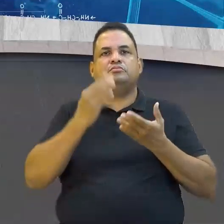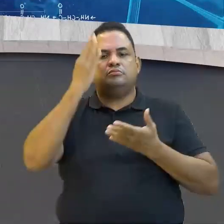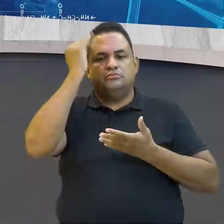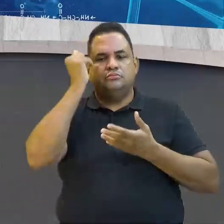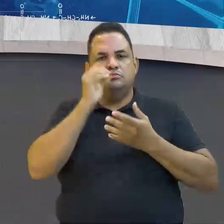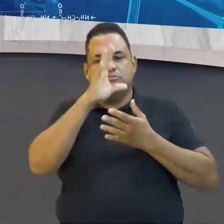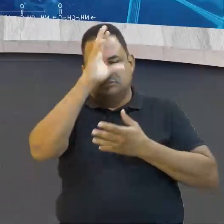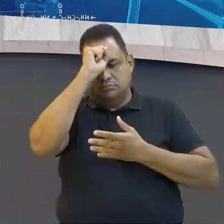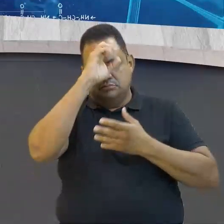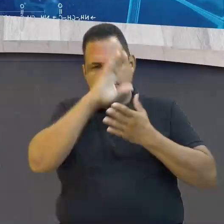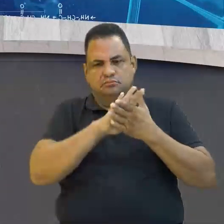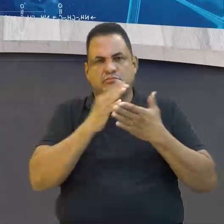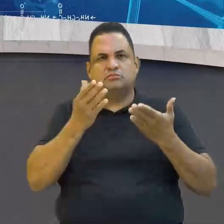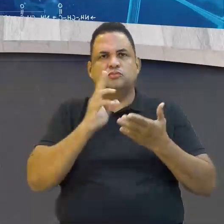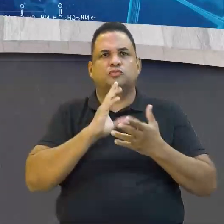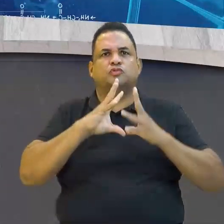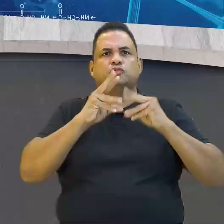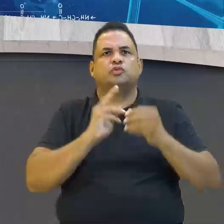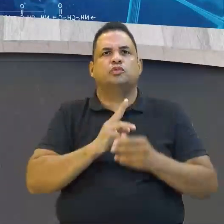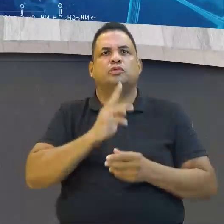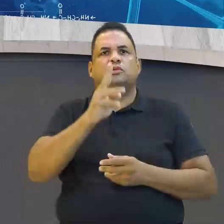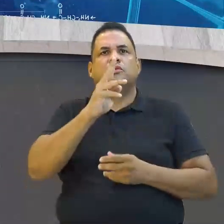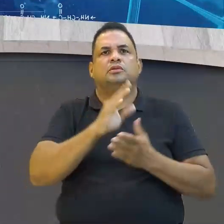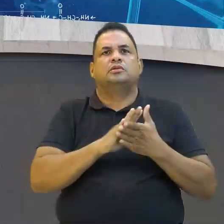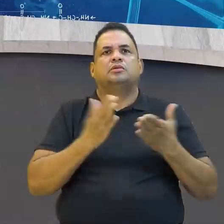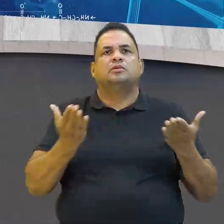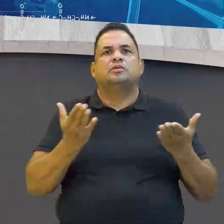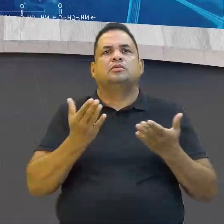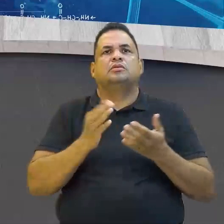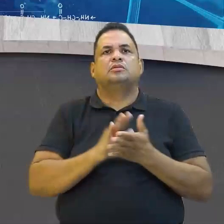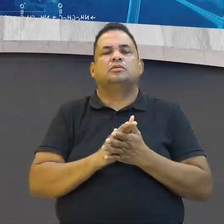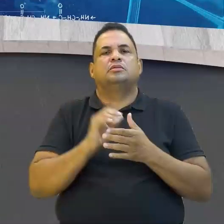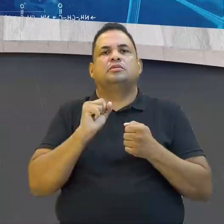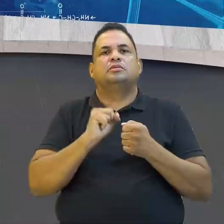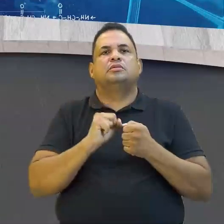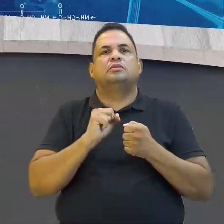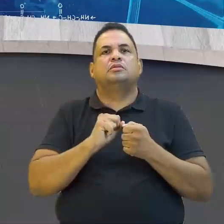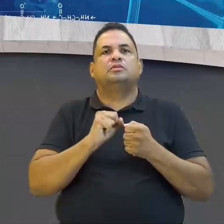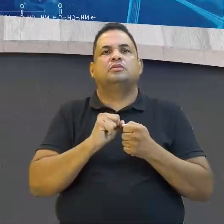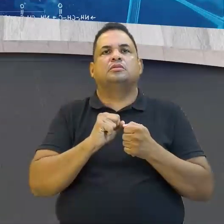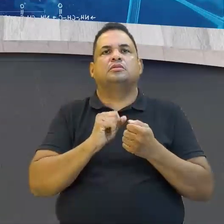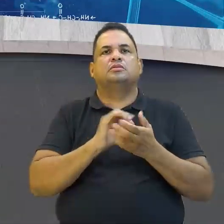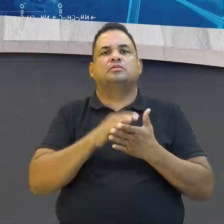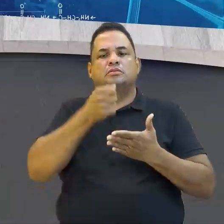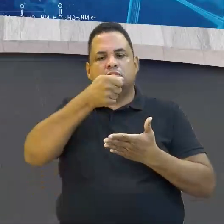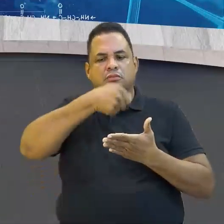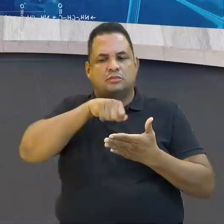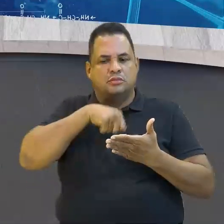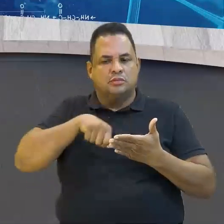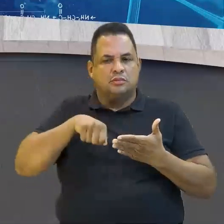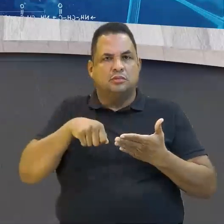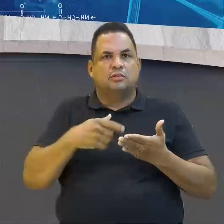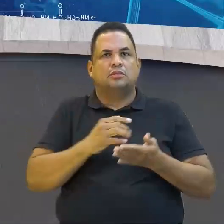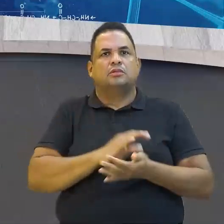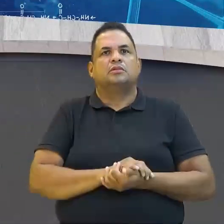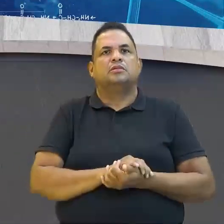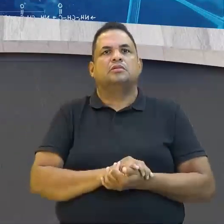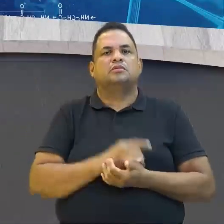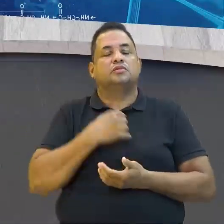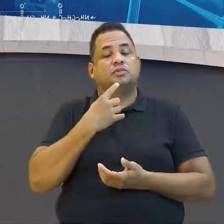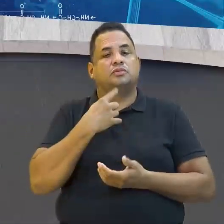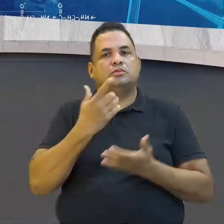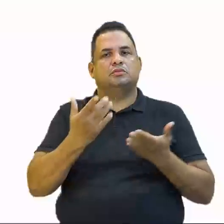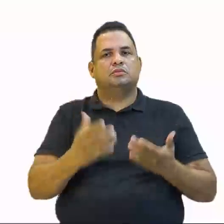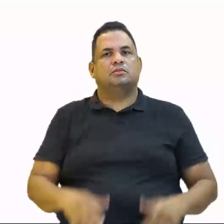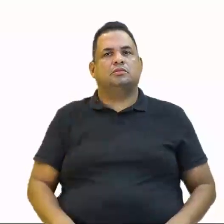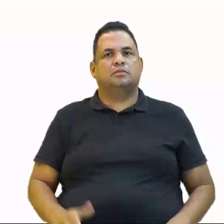para o outro e tudo é um processo, nós estamos aqui agora para fazer a nossa correção no nosso Tirando Dúvidas. Então,